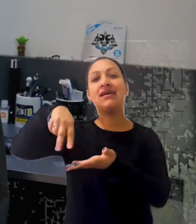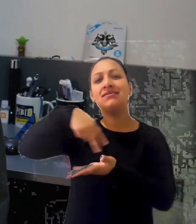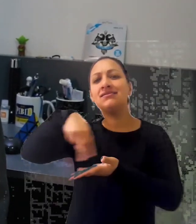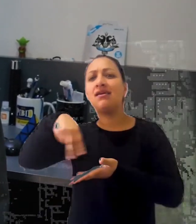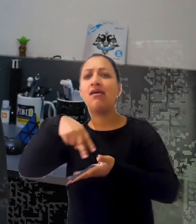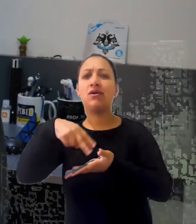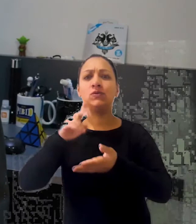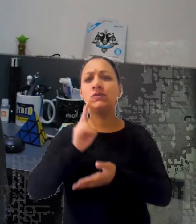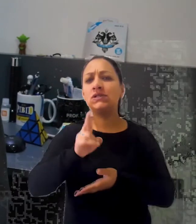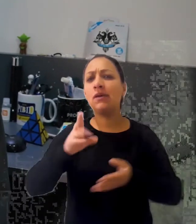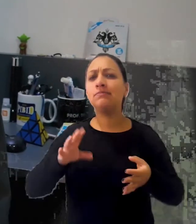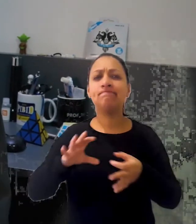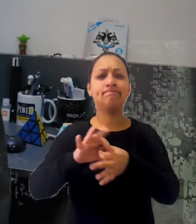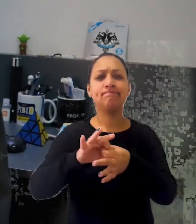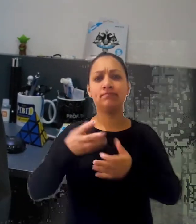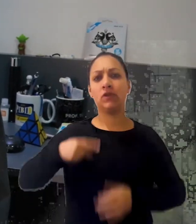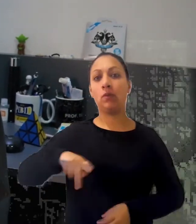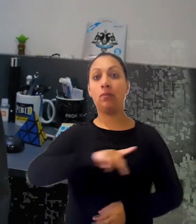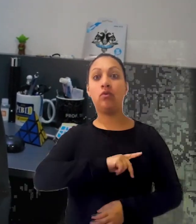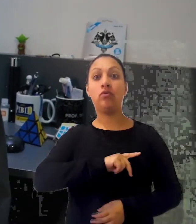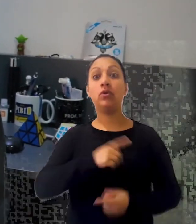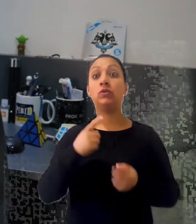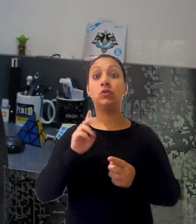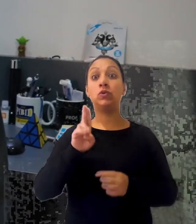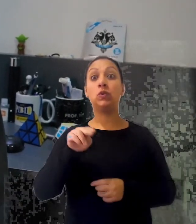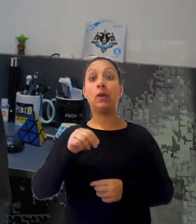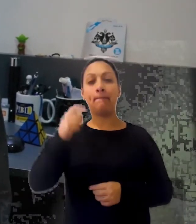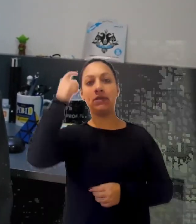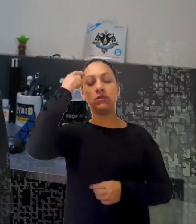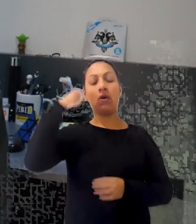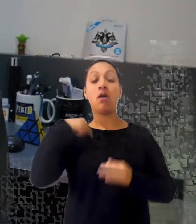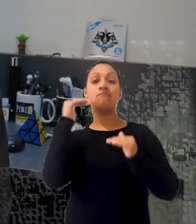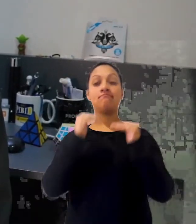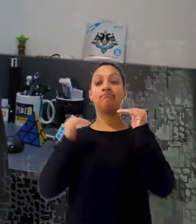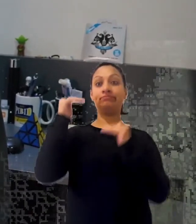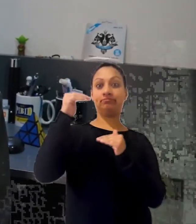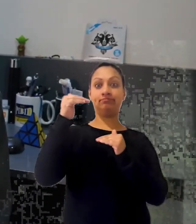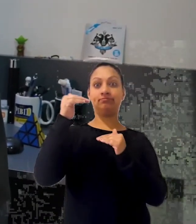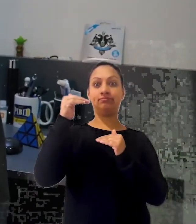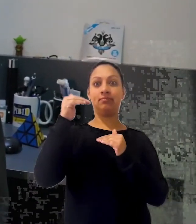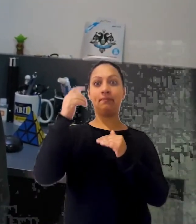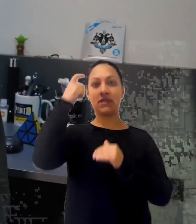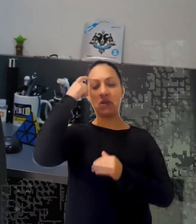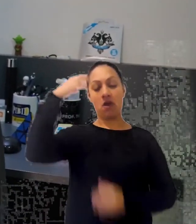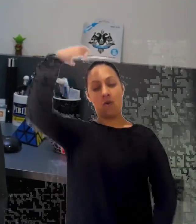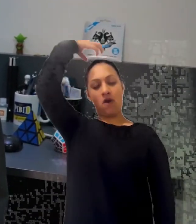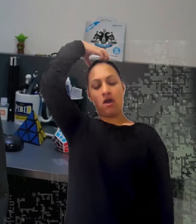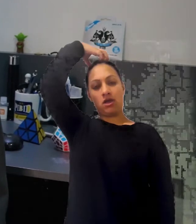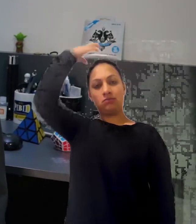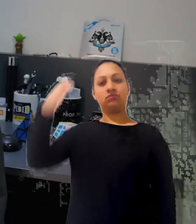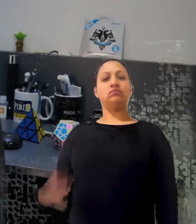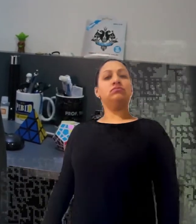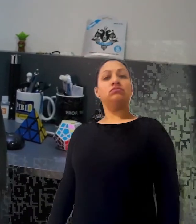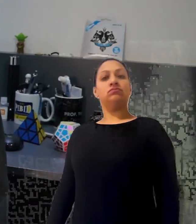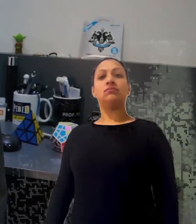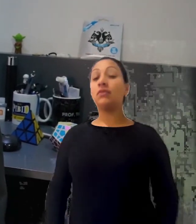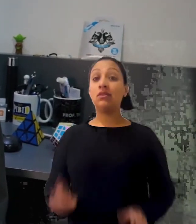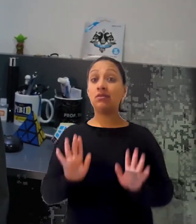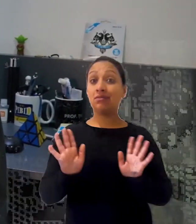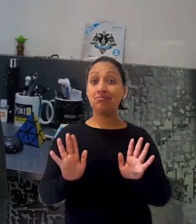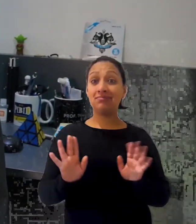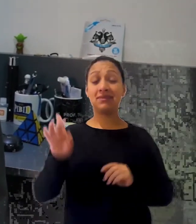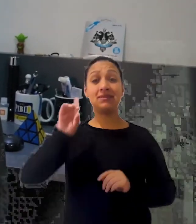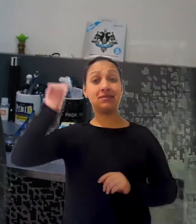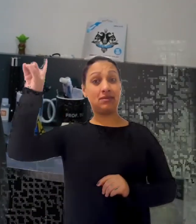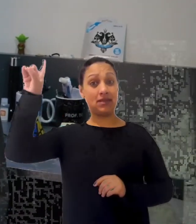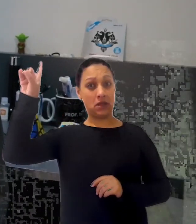com o povo. Por quê? Porque ele nunca deixou que o chamado dele passasse acima da cabeça dele. Deus, ele